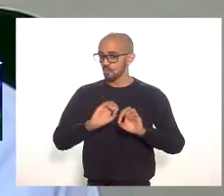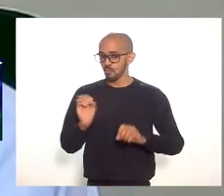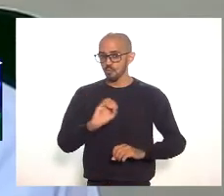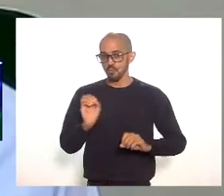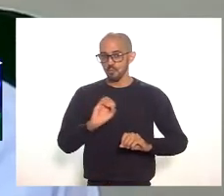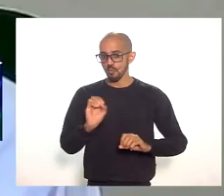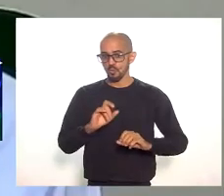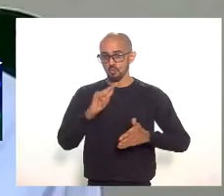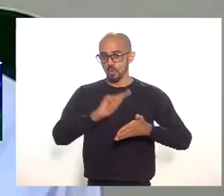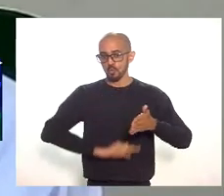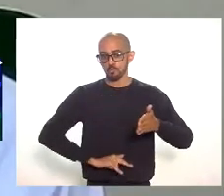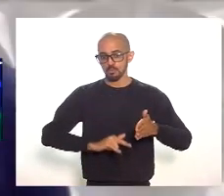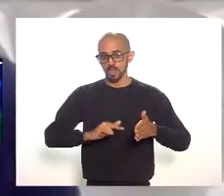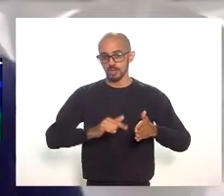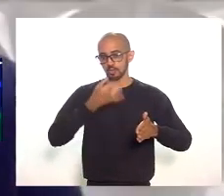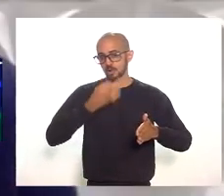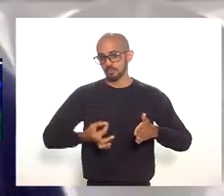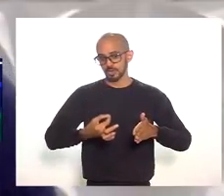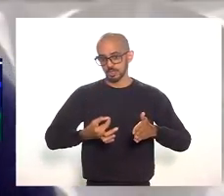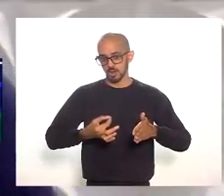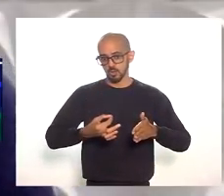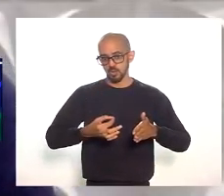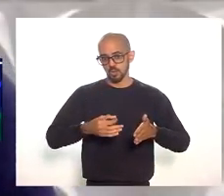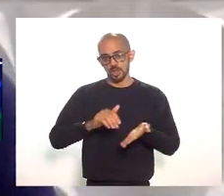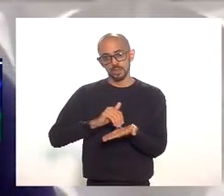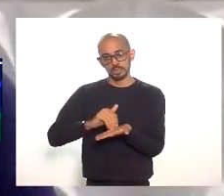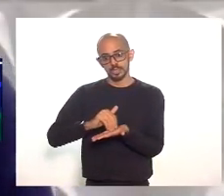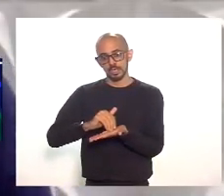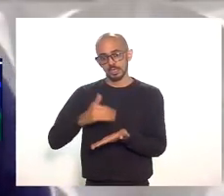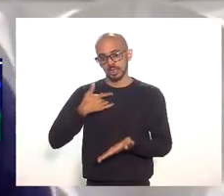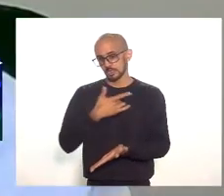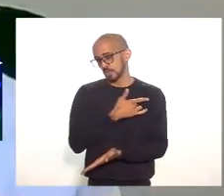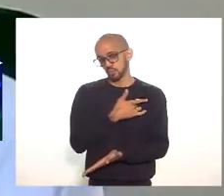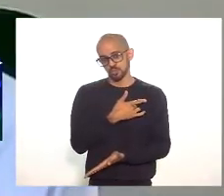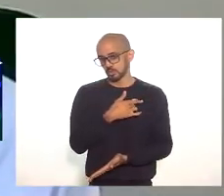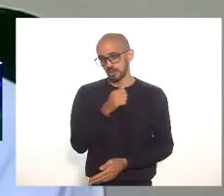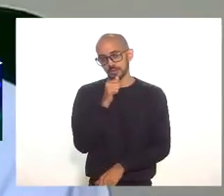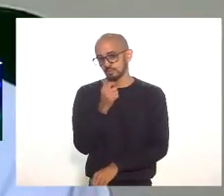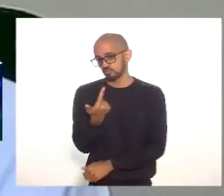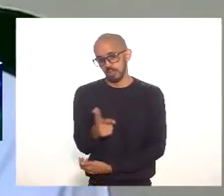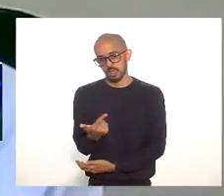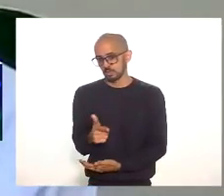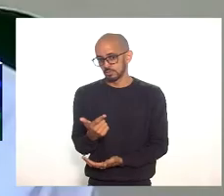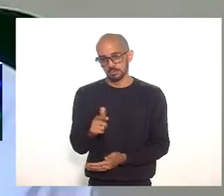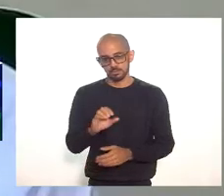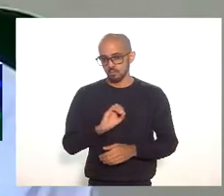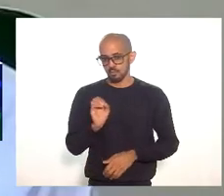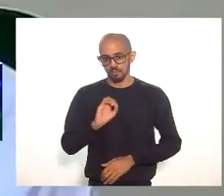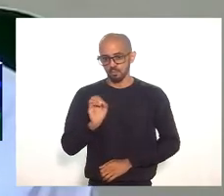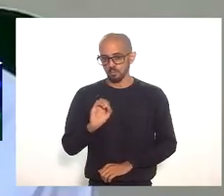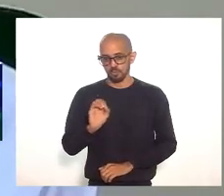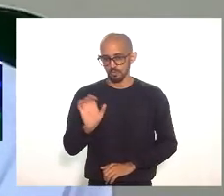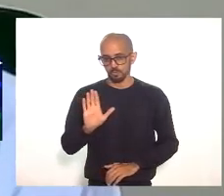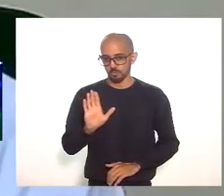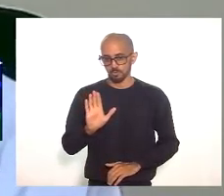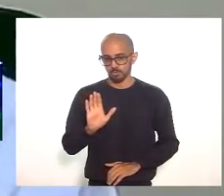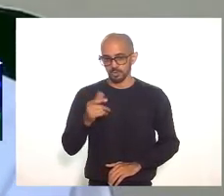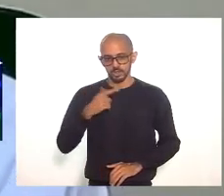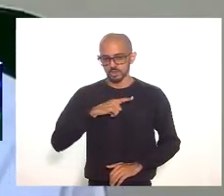de Saúde. Que, da Secretaria. Da Secretaria de Saúde, que seja